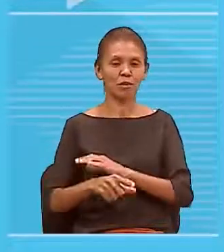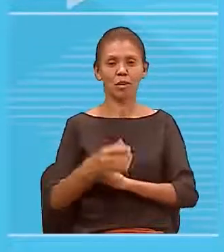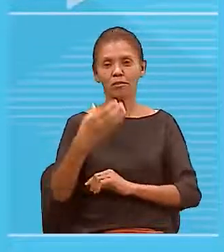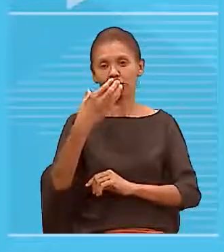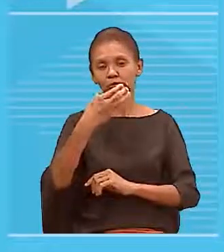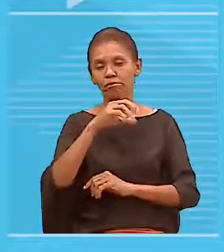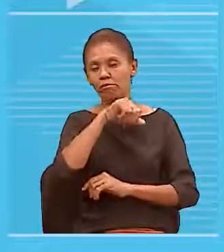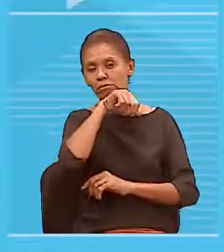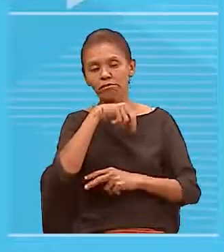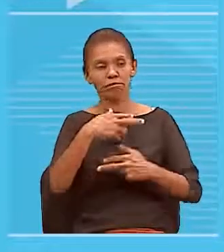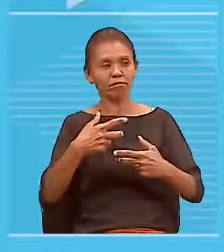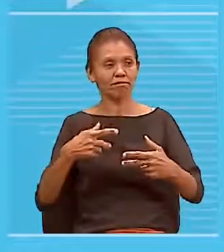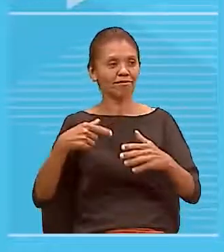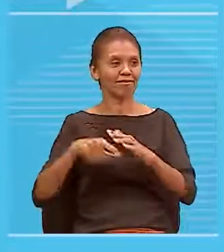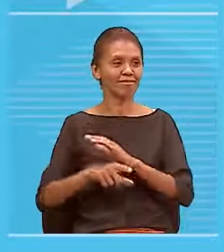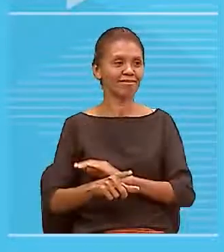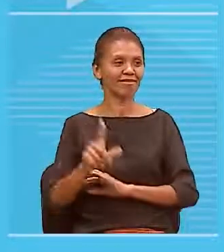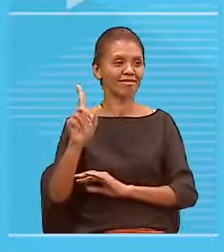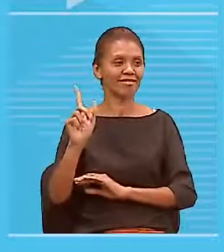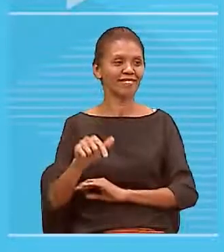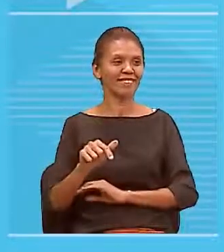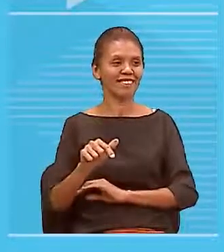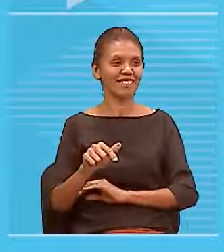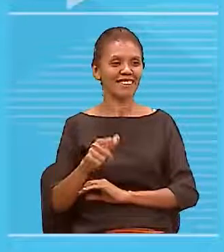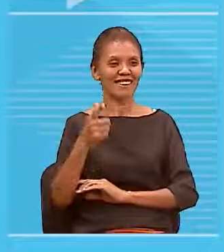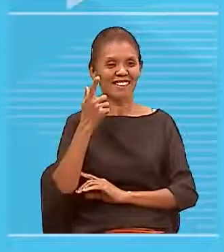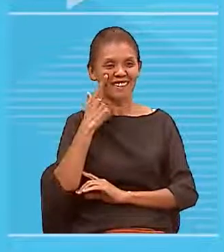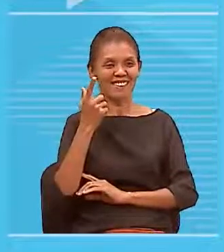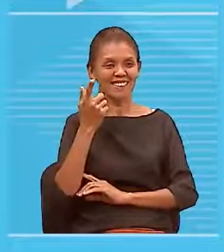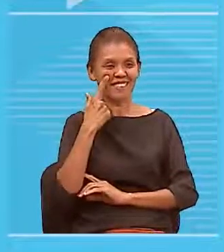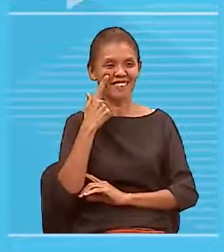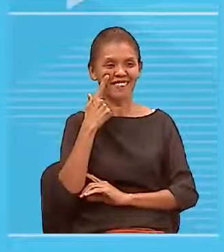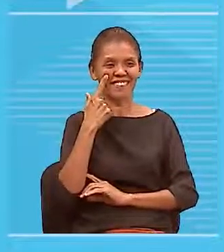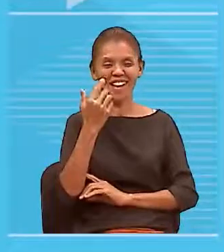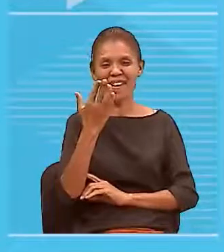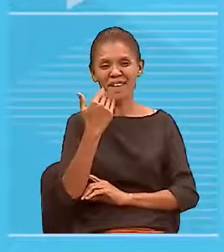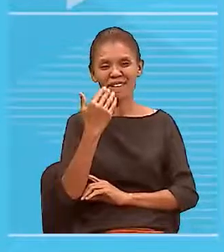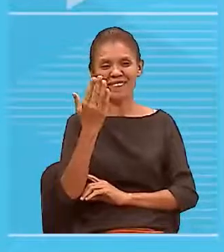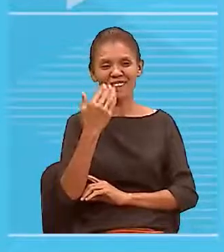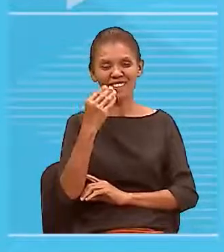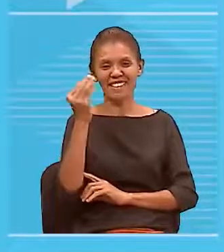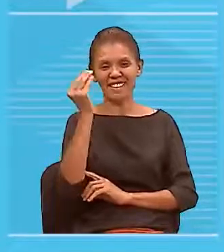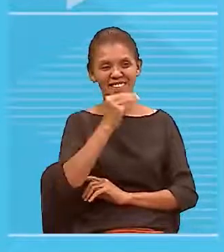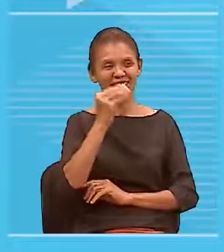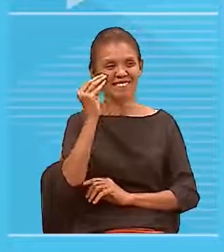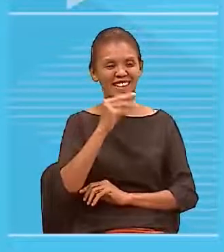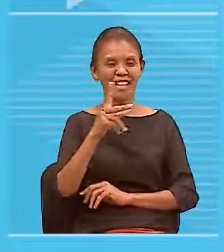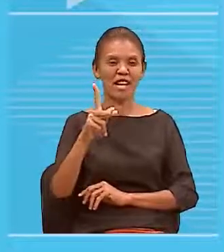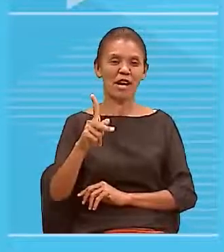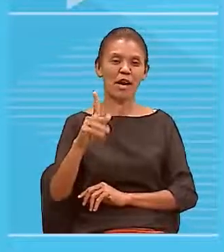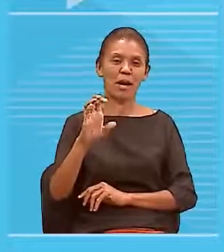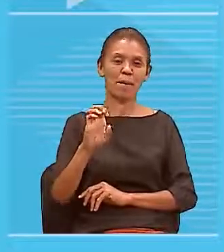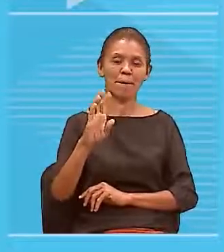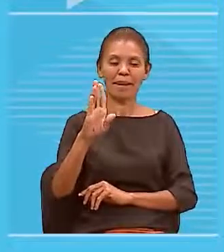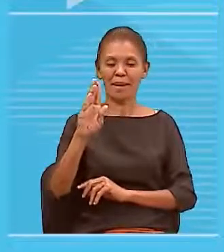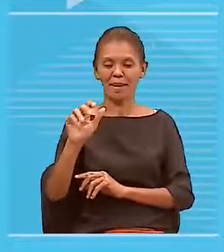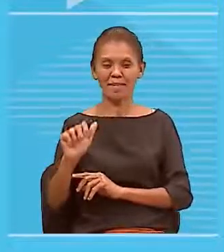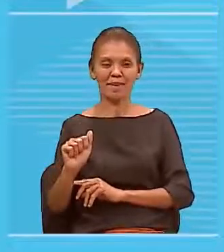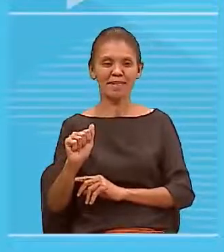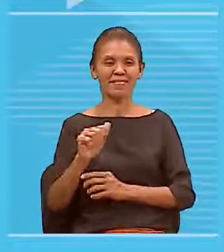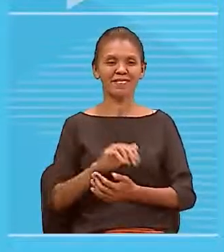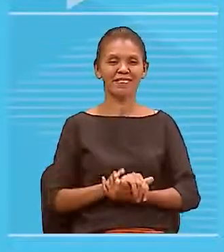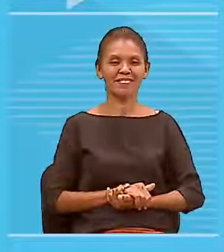ter um peba? Aí ele virou, meu irmão, tu já viu um almoço mais peba que esse aí? Olha aí teu peba, come. Fez bem, né, que pelo menos não comeu o peba, o